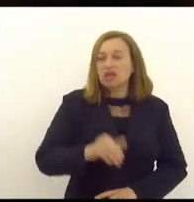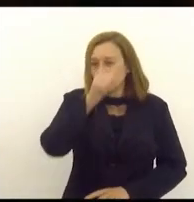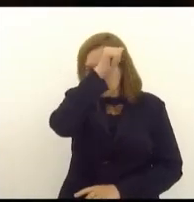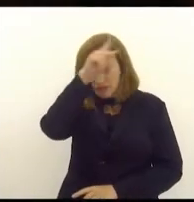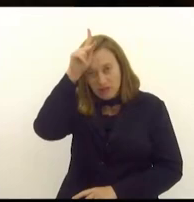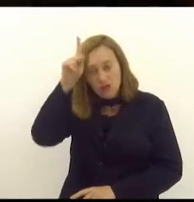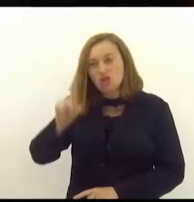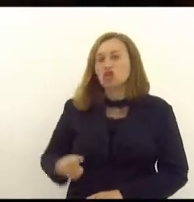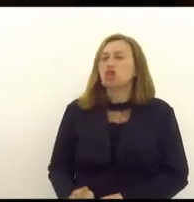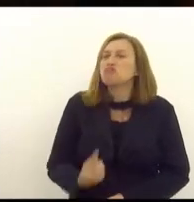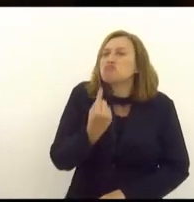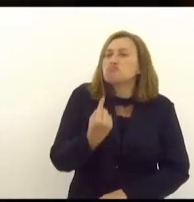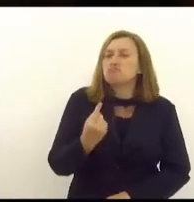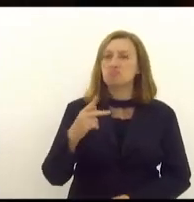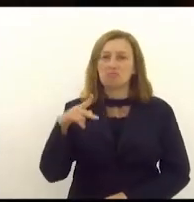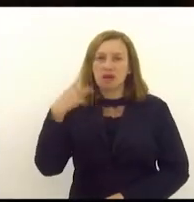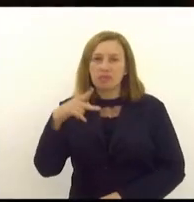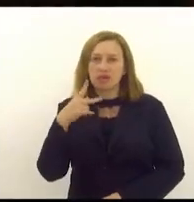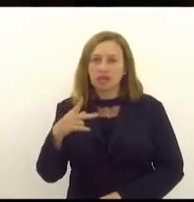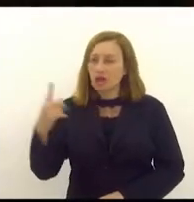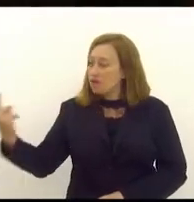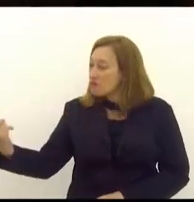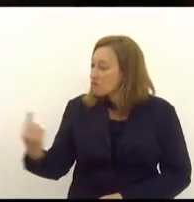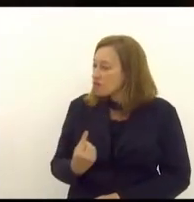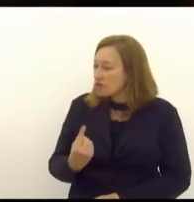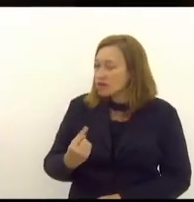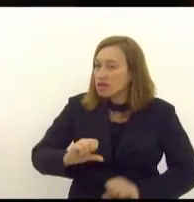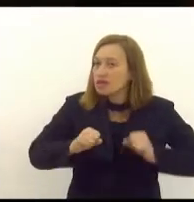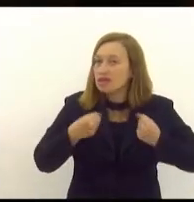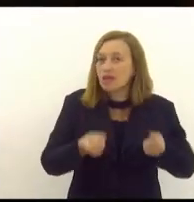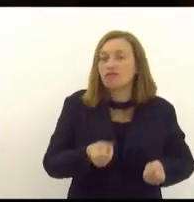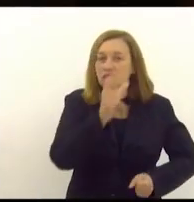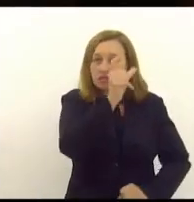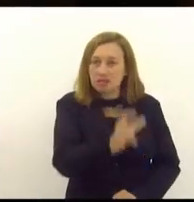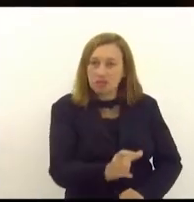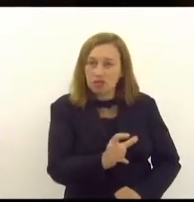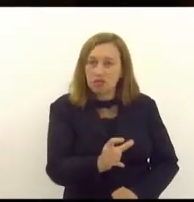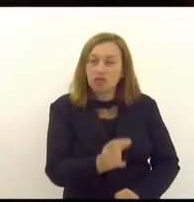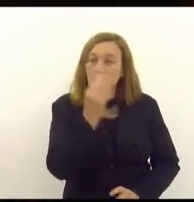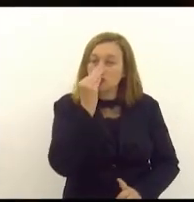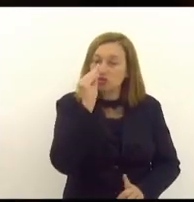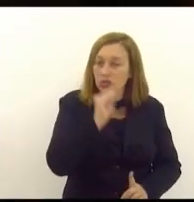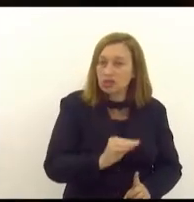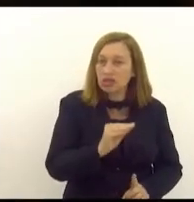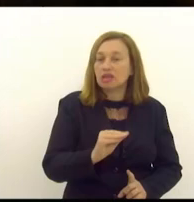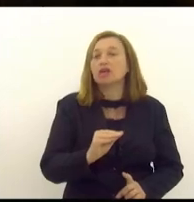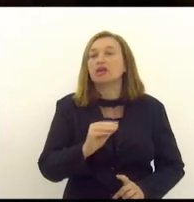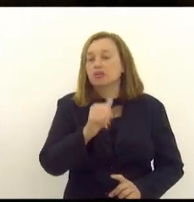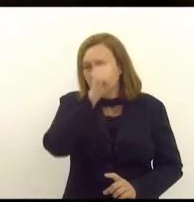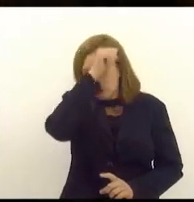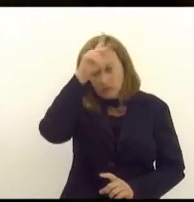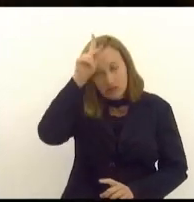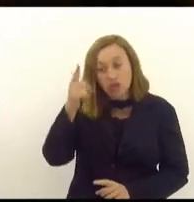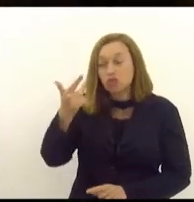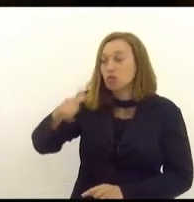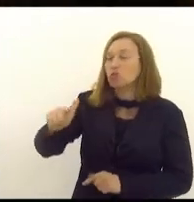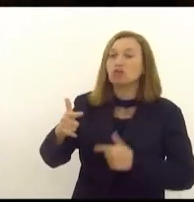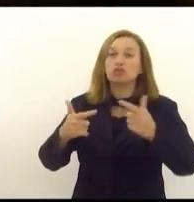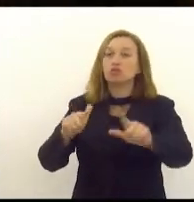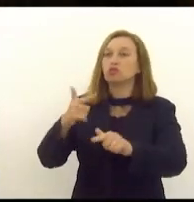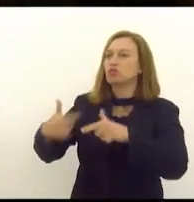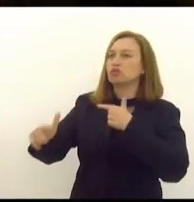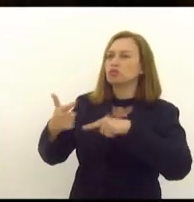parlamentar se dignou a vir na Tribuna defender essa mulher que foi humilhada pelo prefeito e assim por diante são